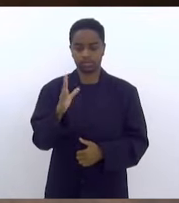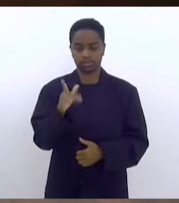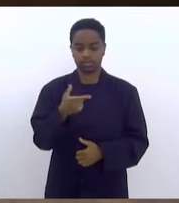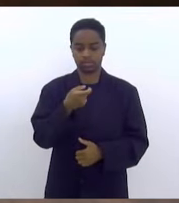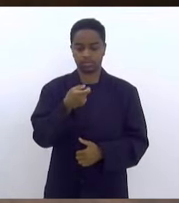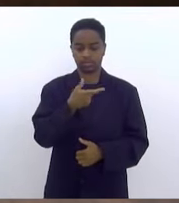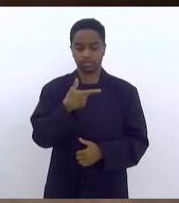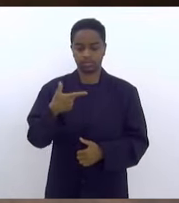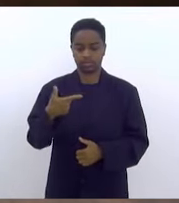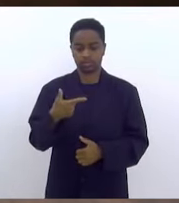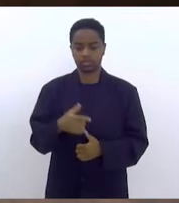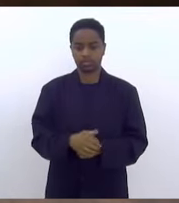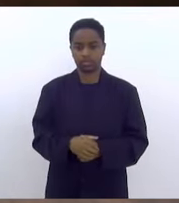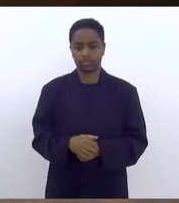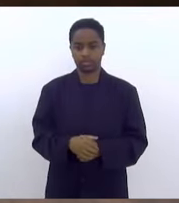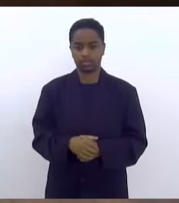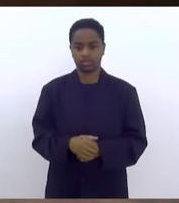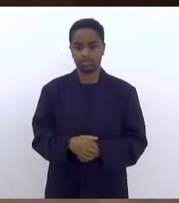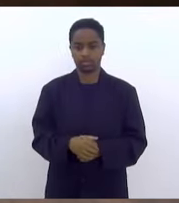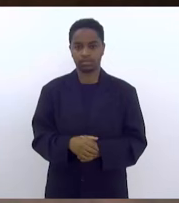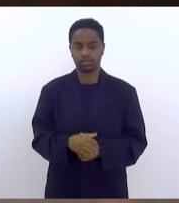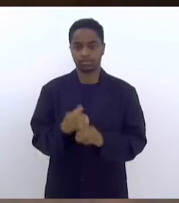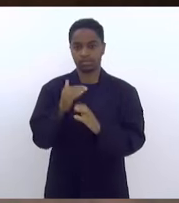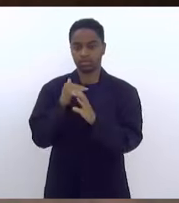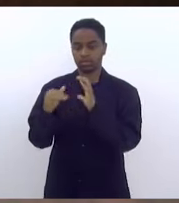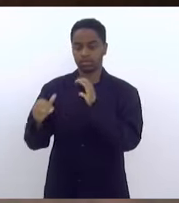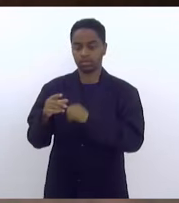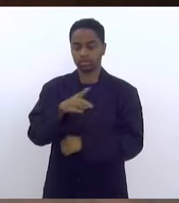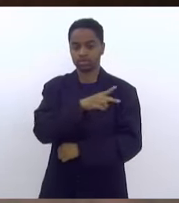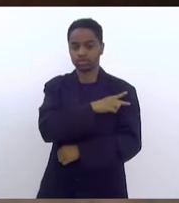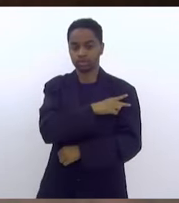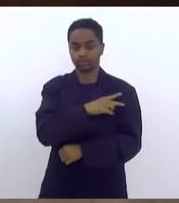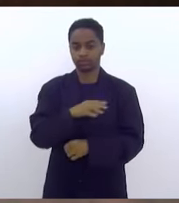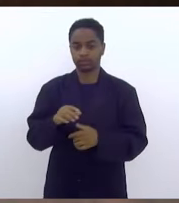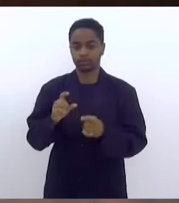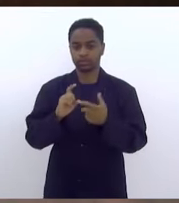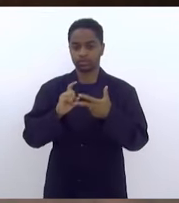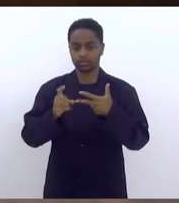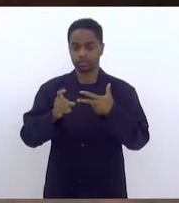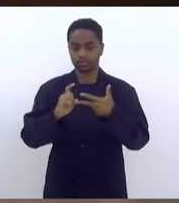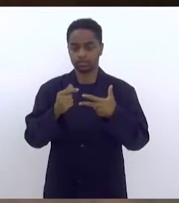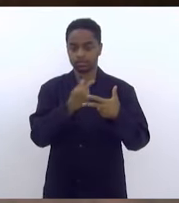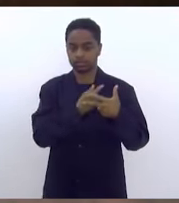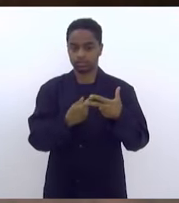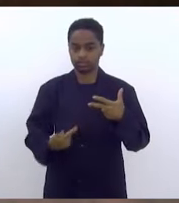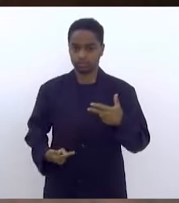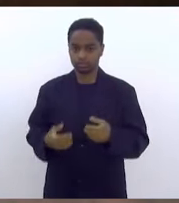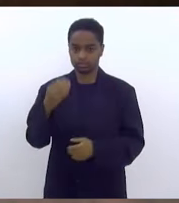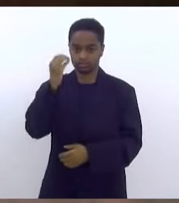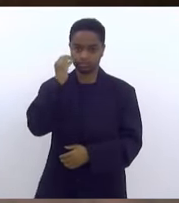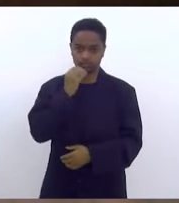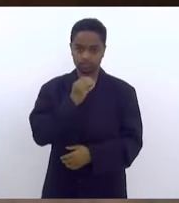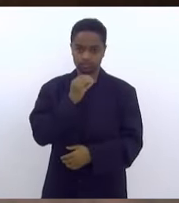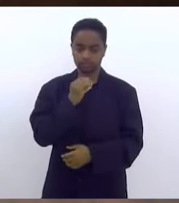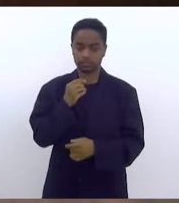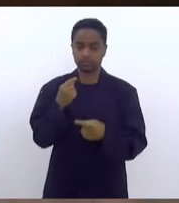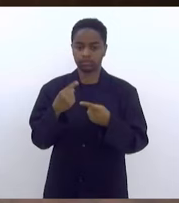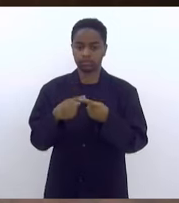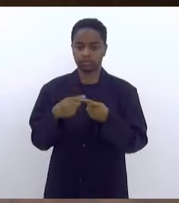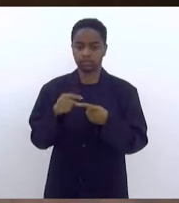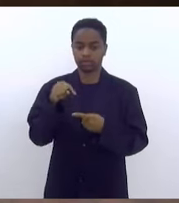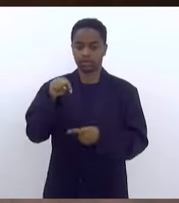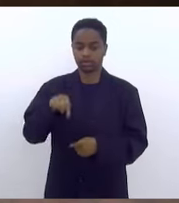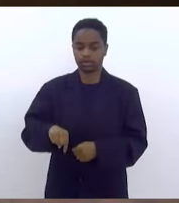603/2022, para encaminhar o nosso chefe do Executivo, governador Cláudio Castro, para que esta